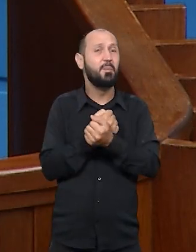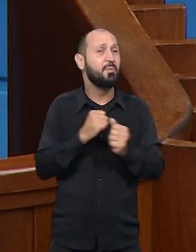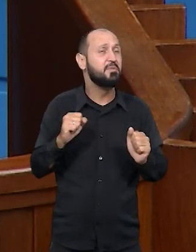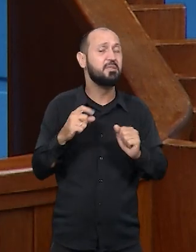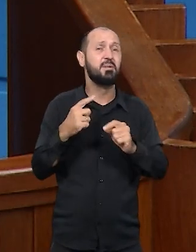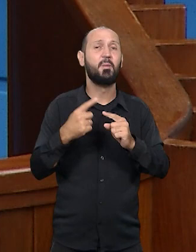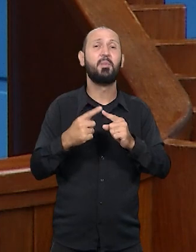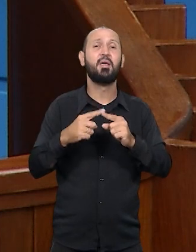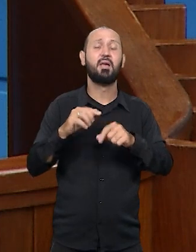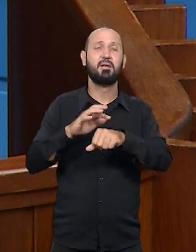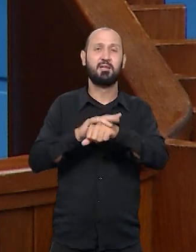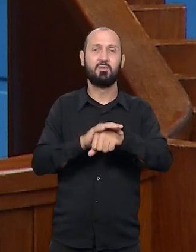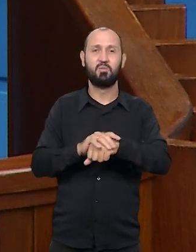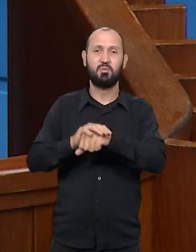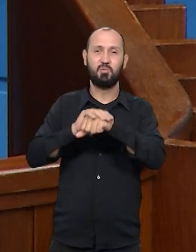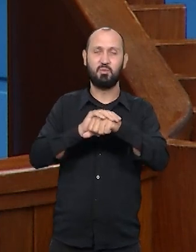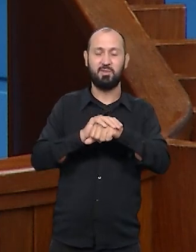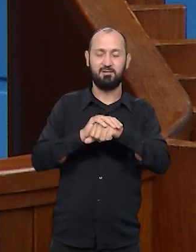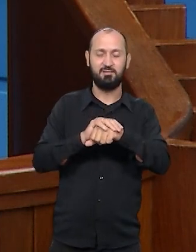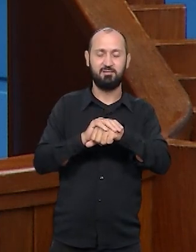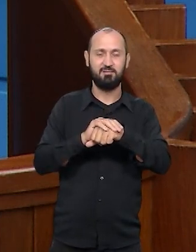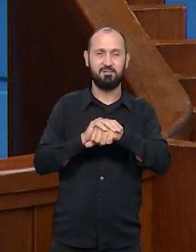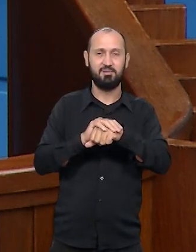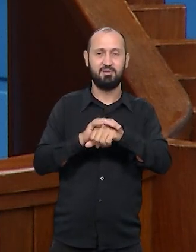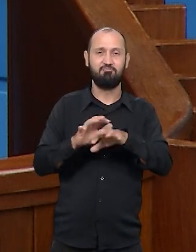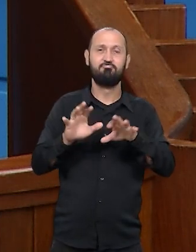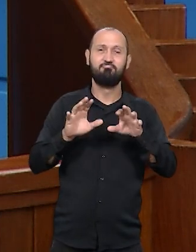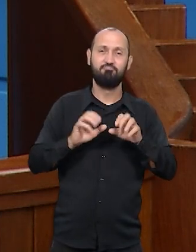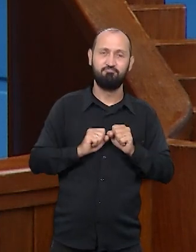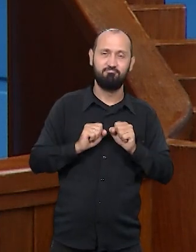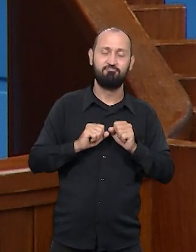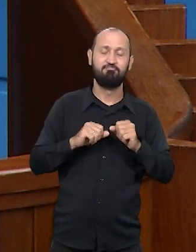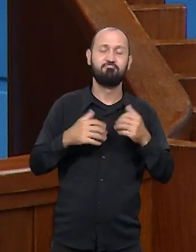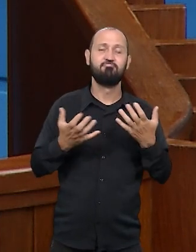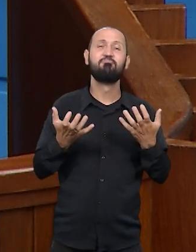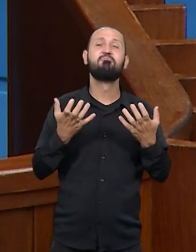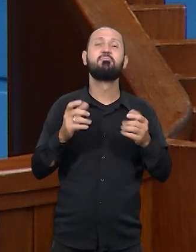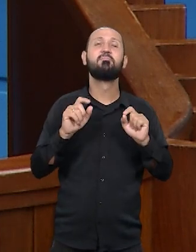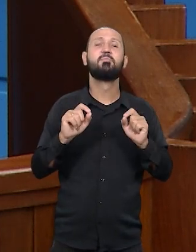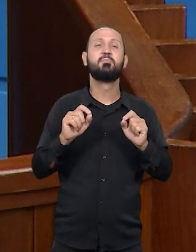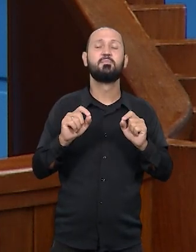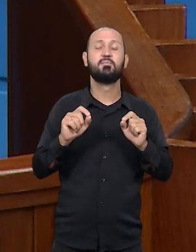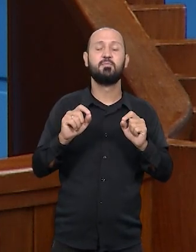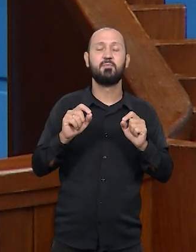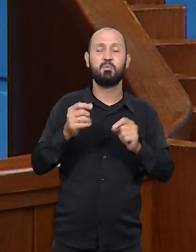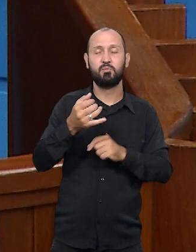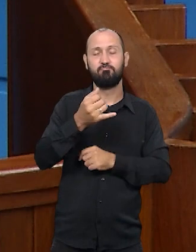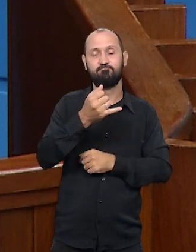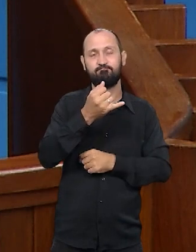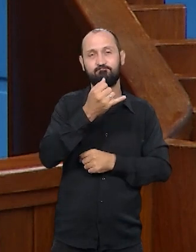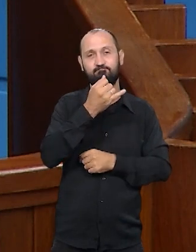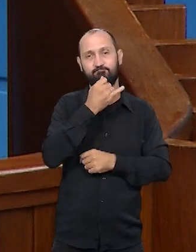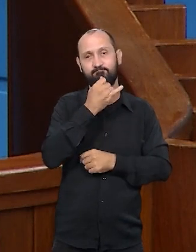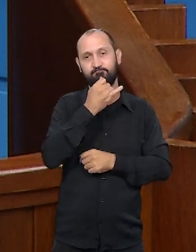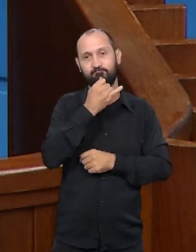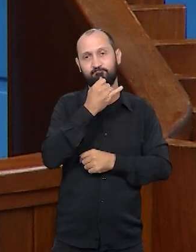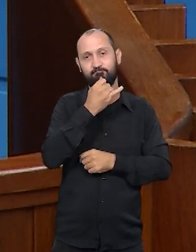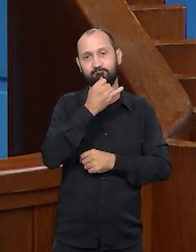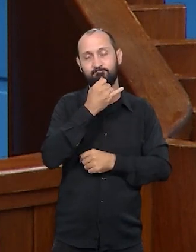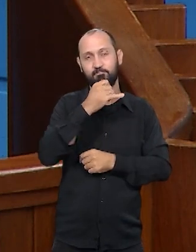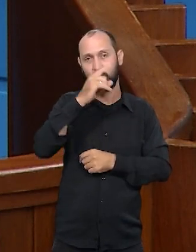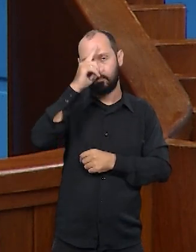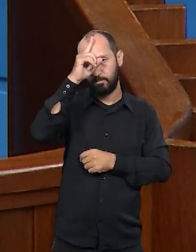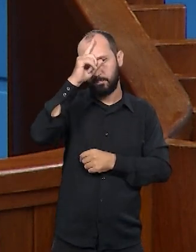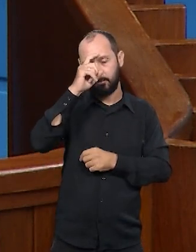consegue adaptar devido a patologia ortopédica e eu gostaria de dizer aqui